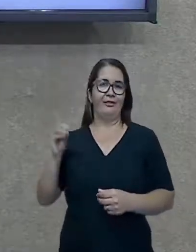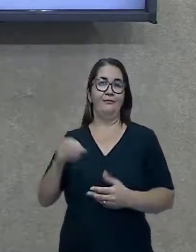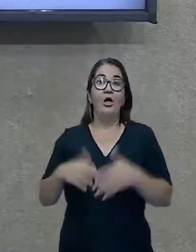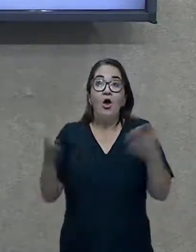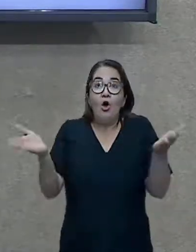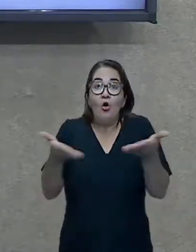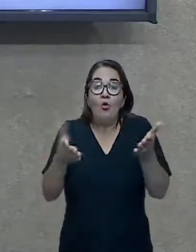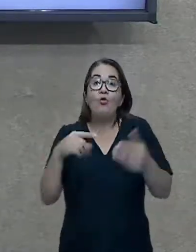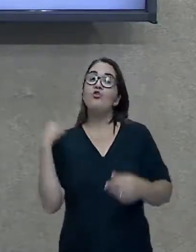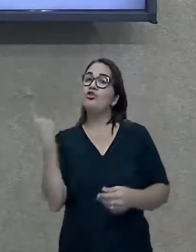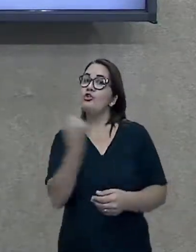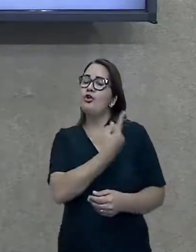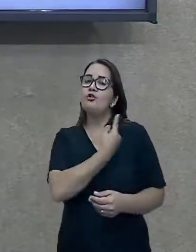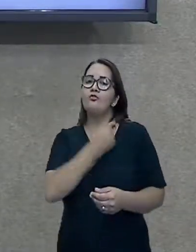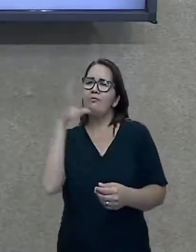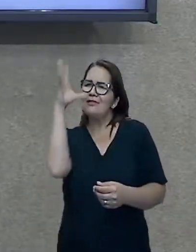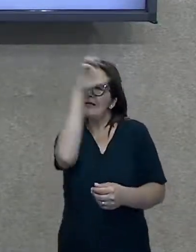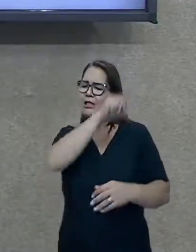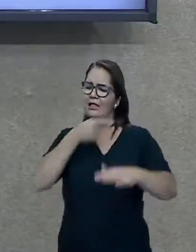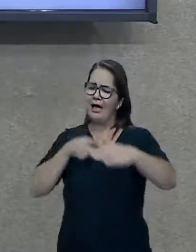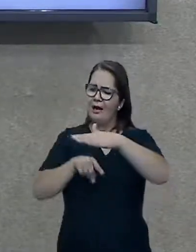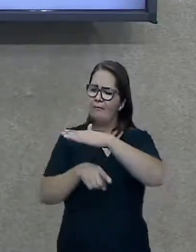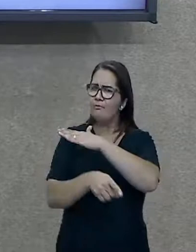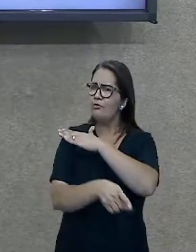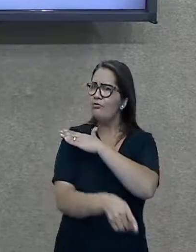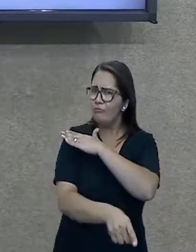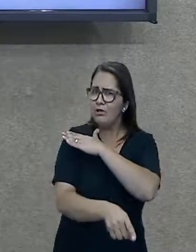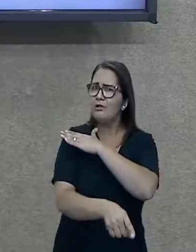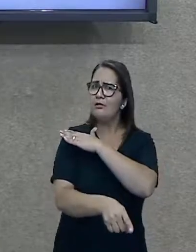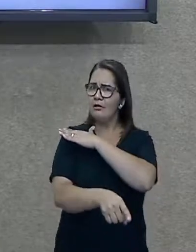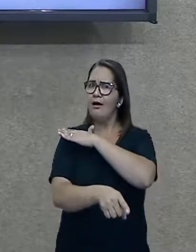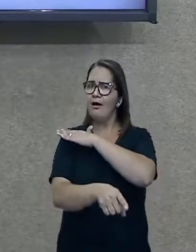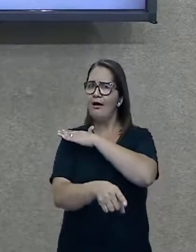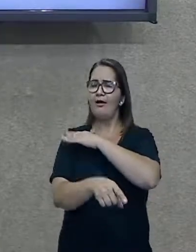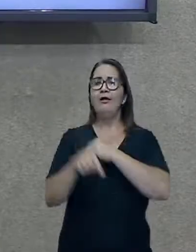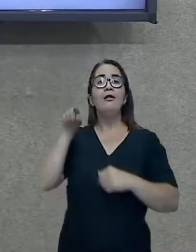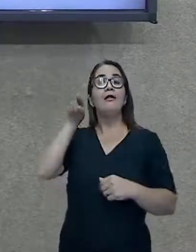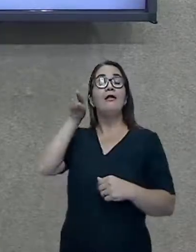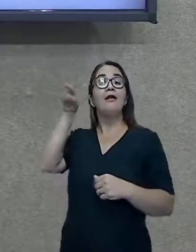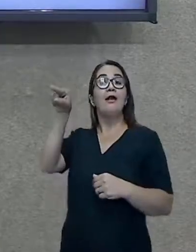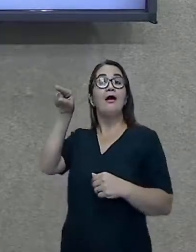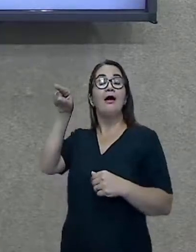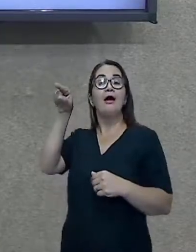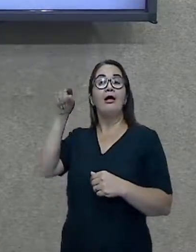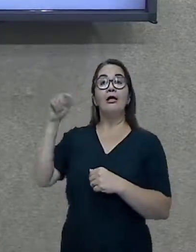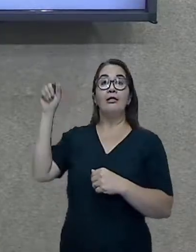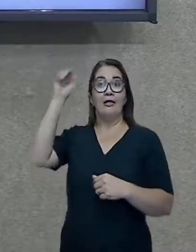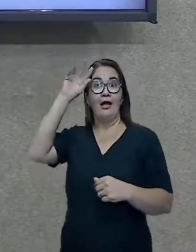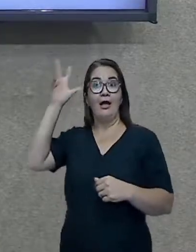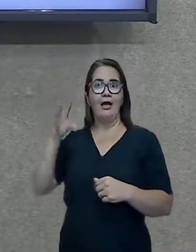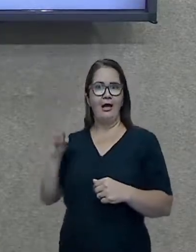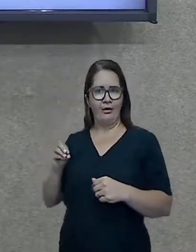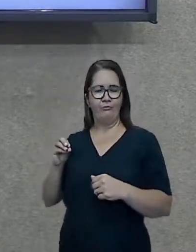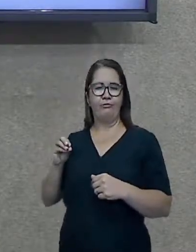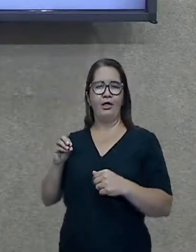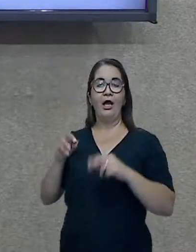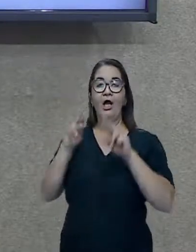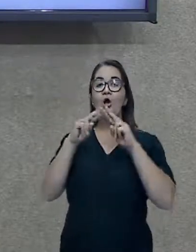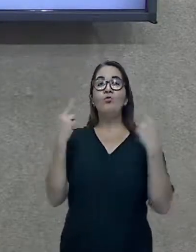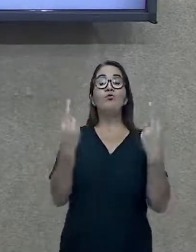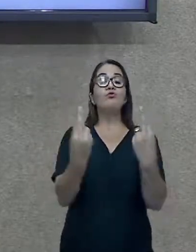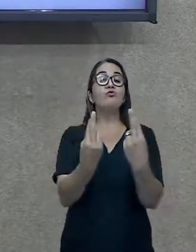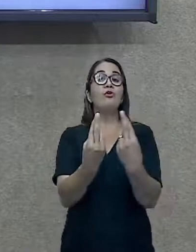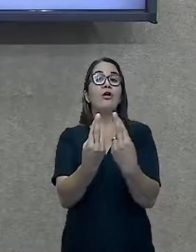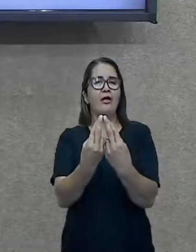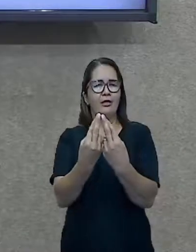vamos aprofundar um pouco mais nos reinos da África. Um dos reinos que vamos estudar é o reino